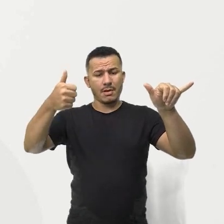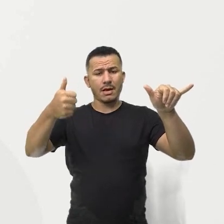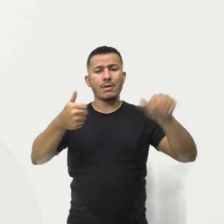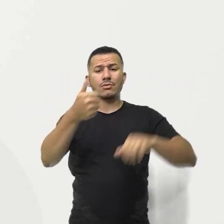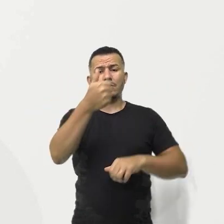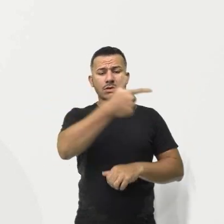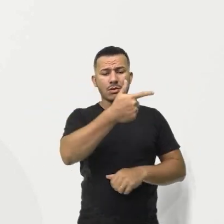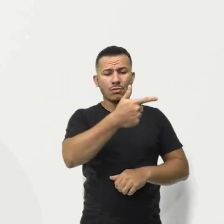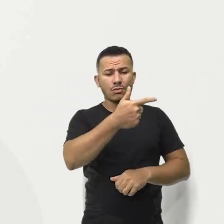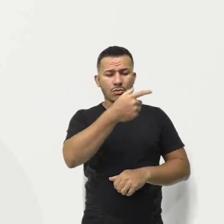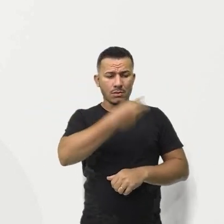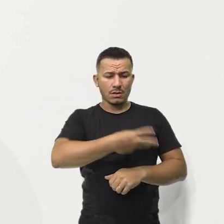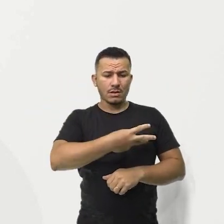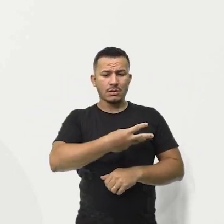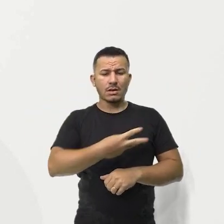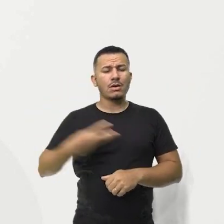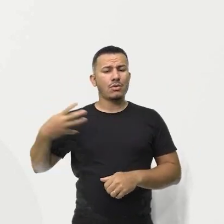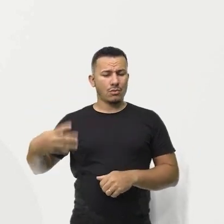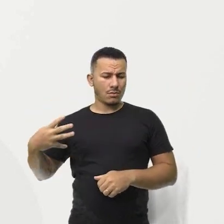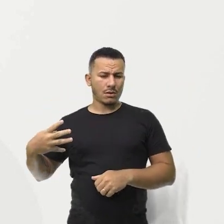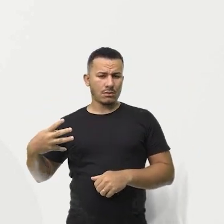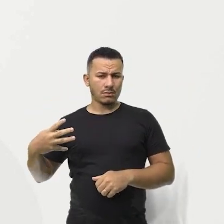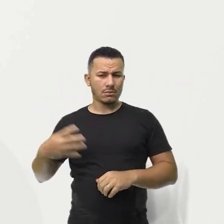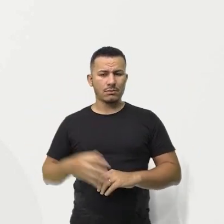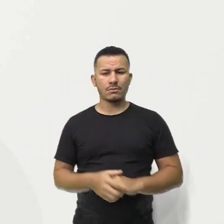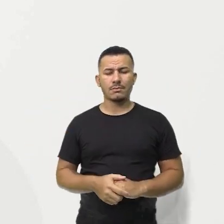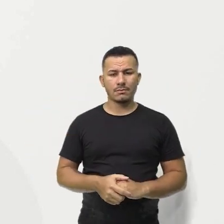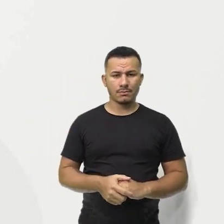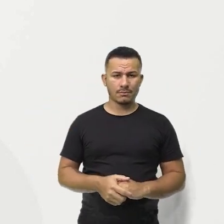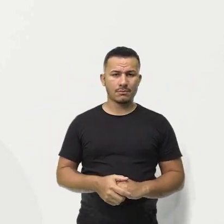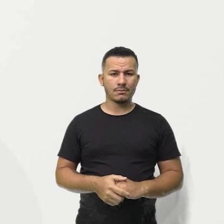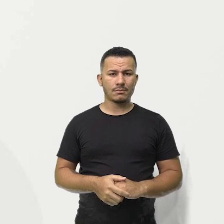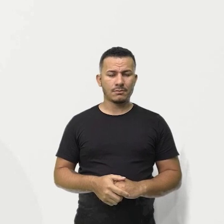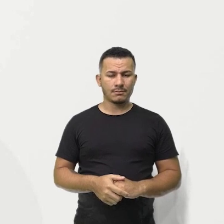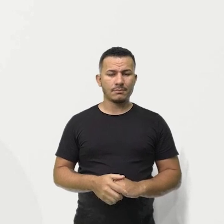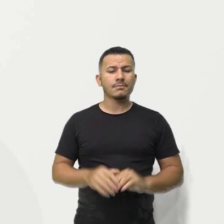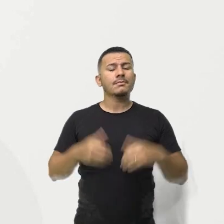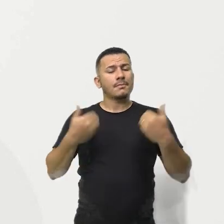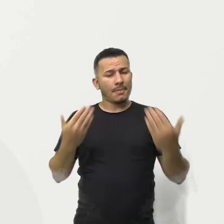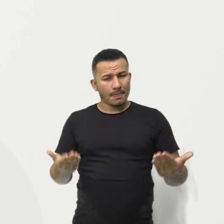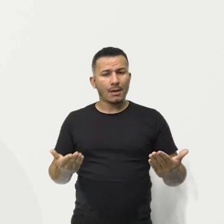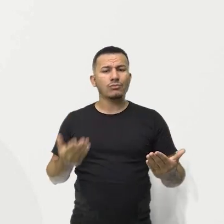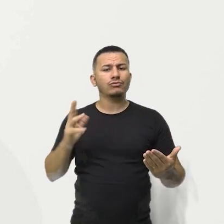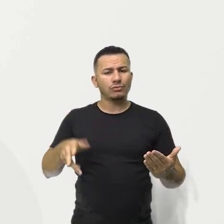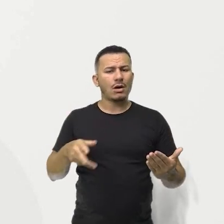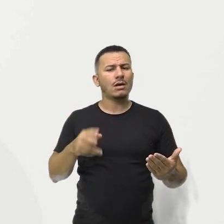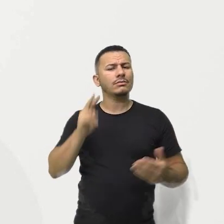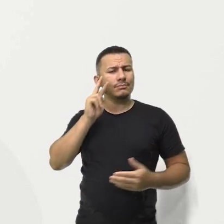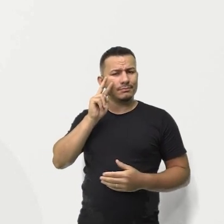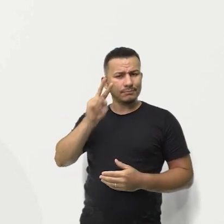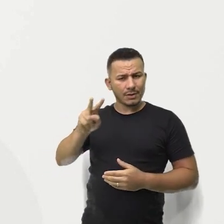segundo quadrante, terceiro quadrante e quarto quadrante. Beleza? Visto isto,